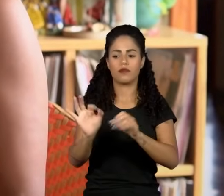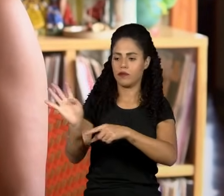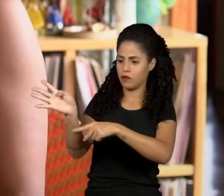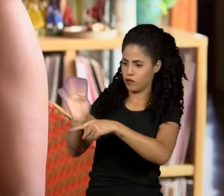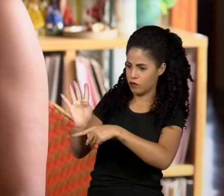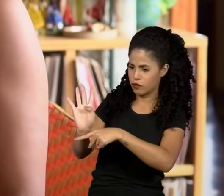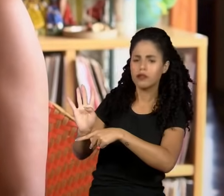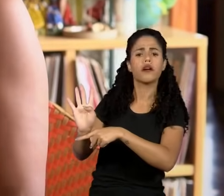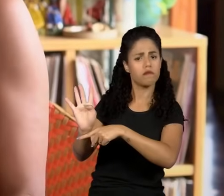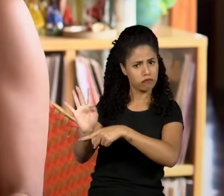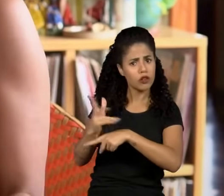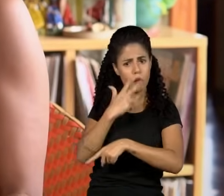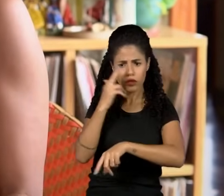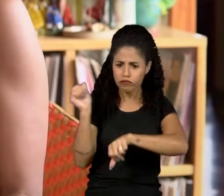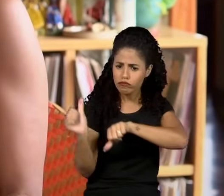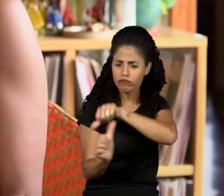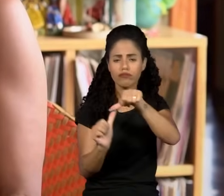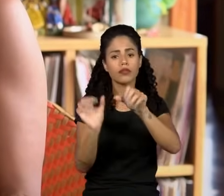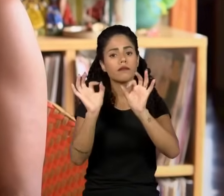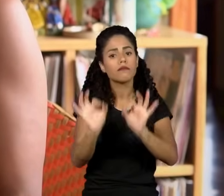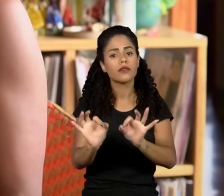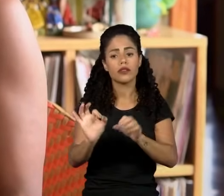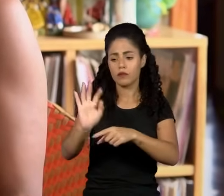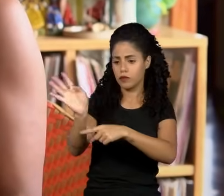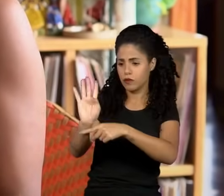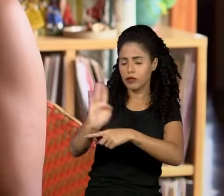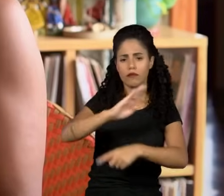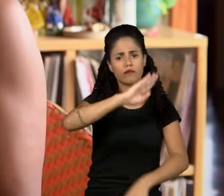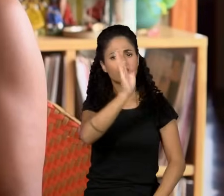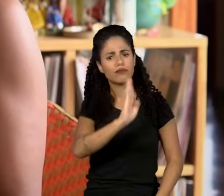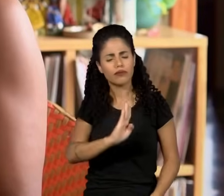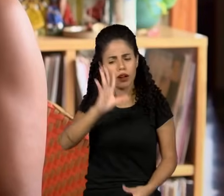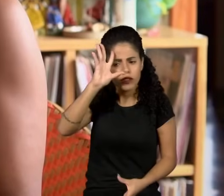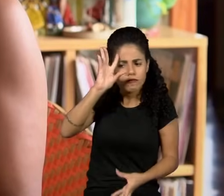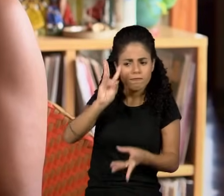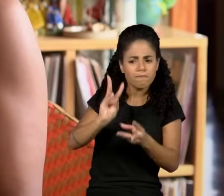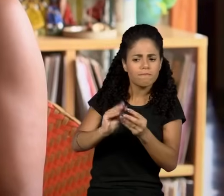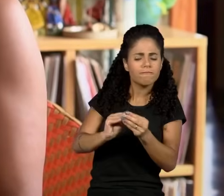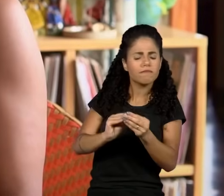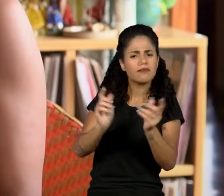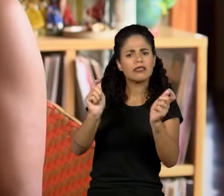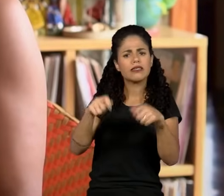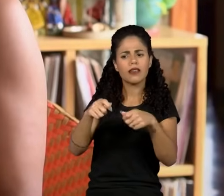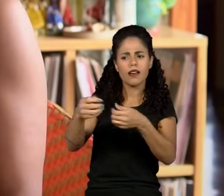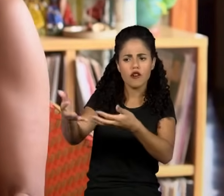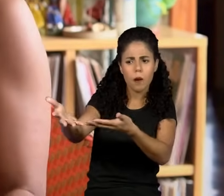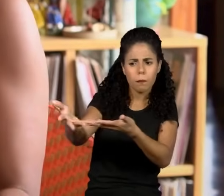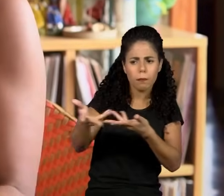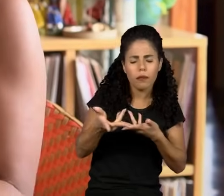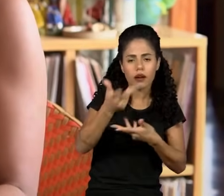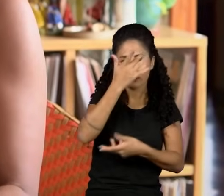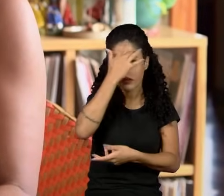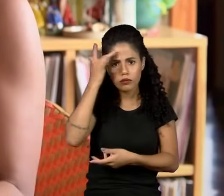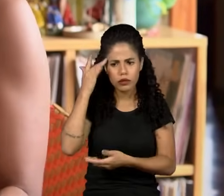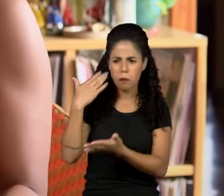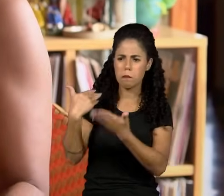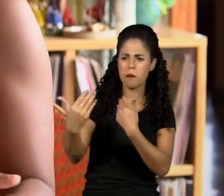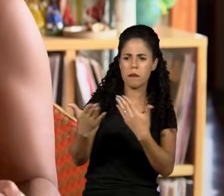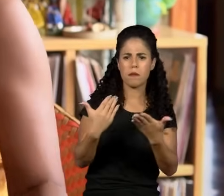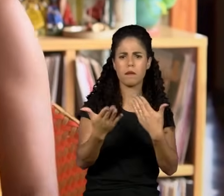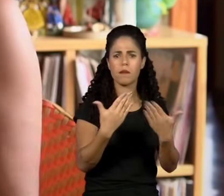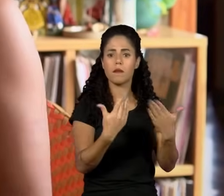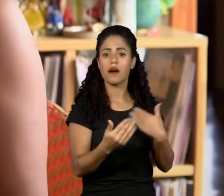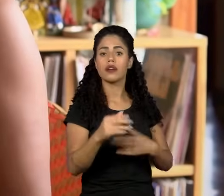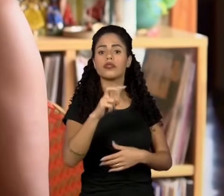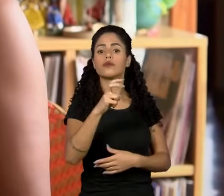nacional, sabe? Assim, é o cinema nacional entendendo que faz sentido dialogar com mais de 56%